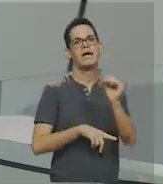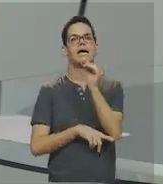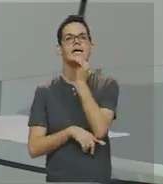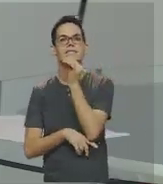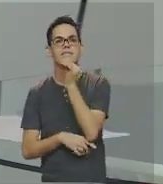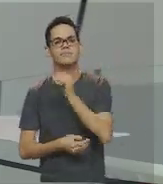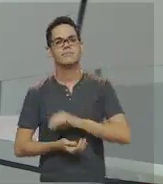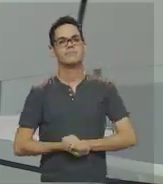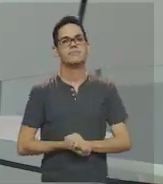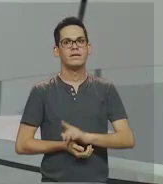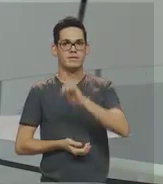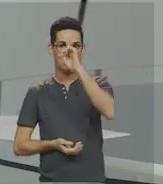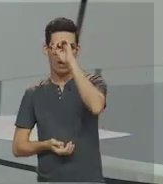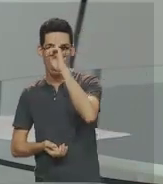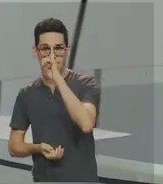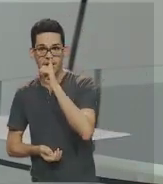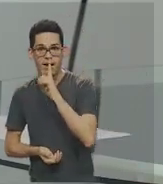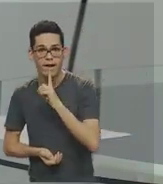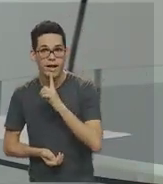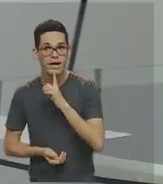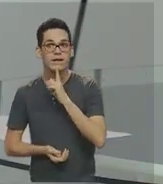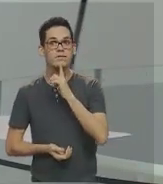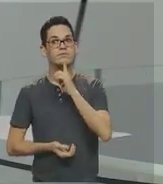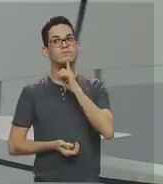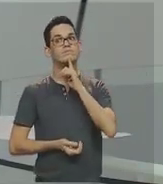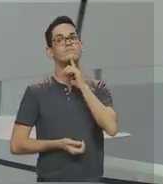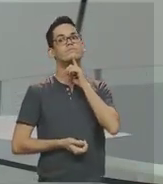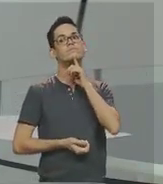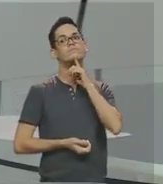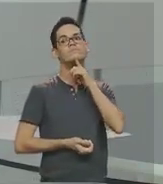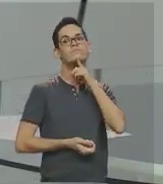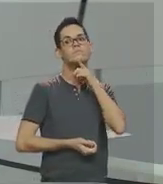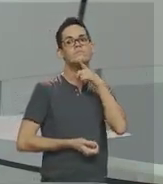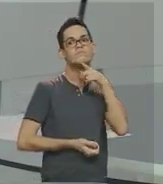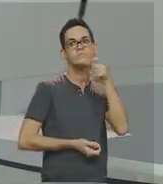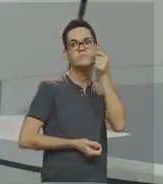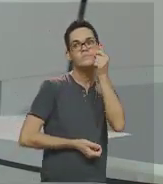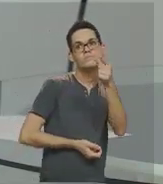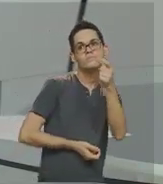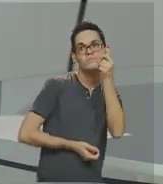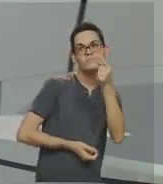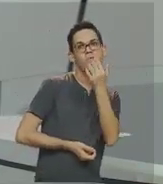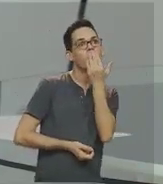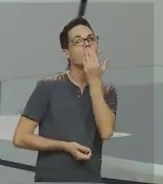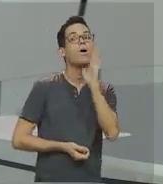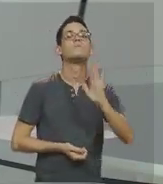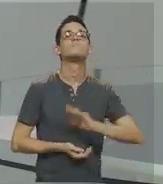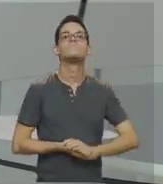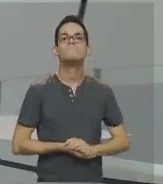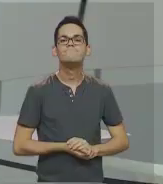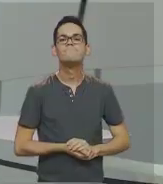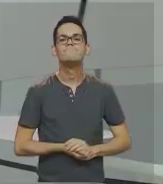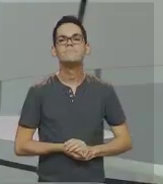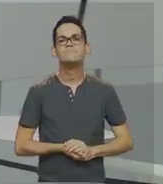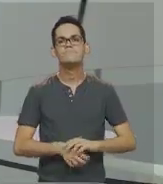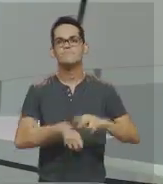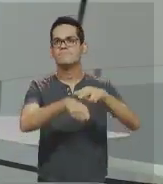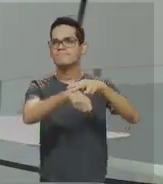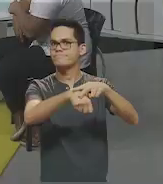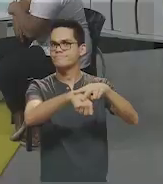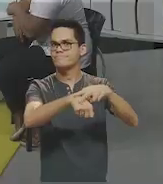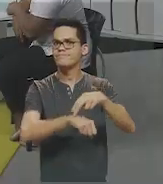Exemplo, amarelo com azul, professor? Que cor será que dá?